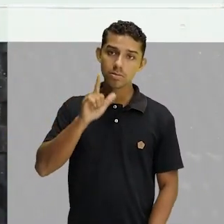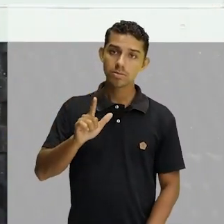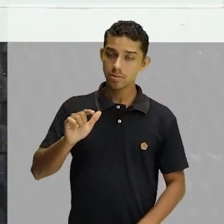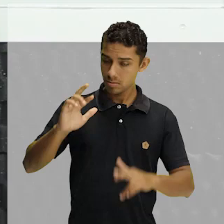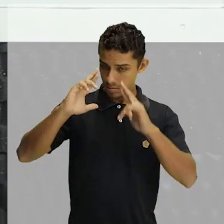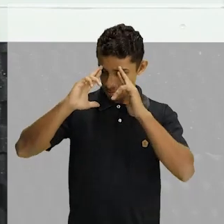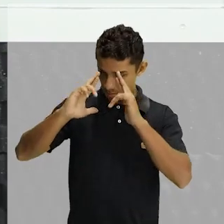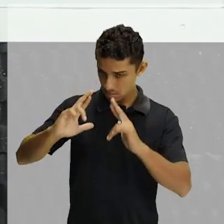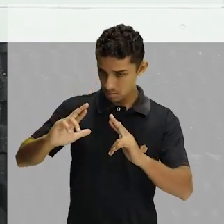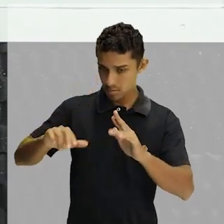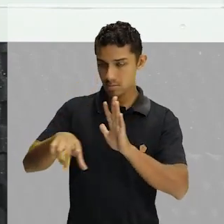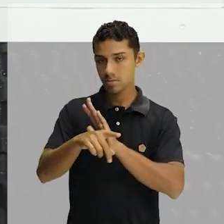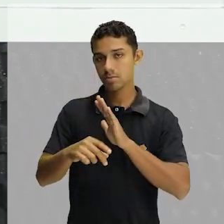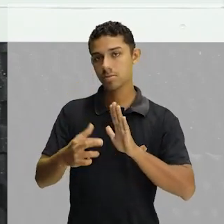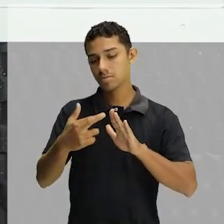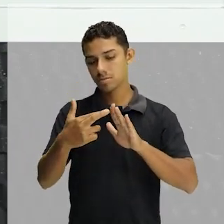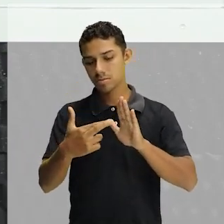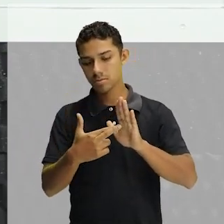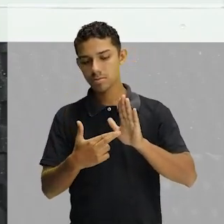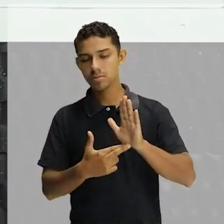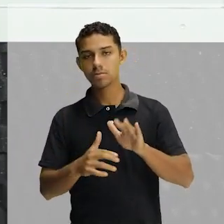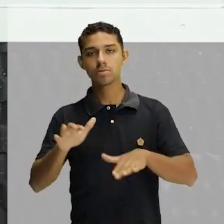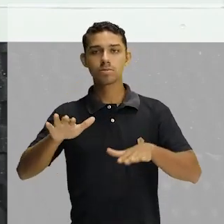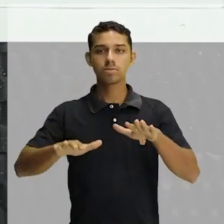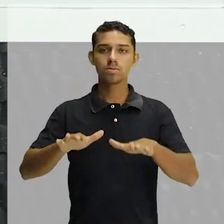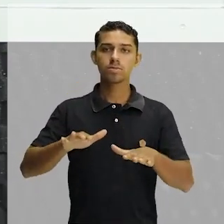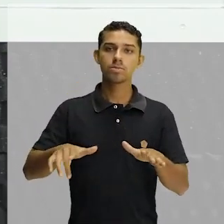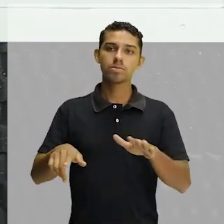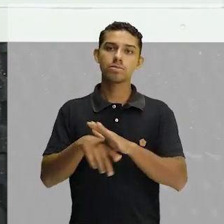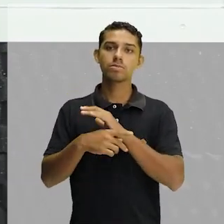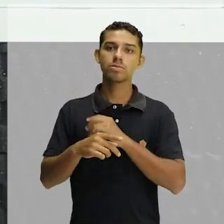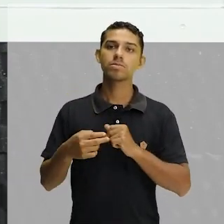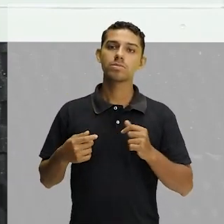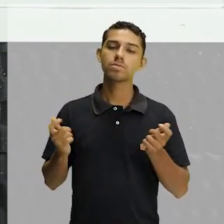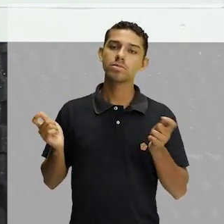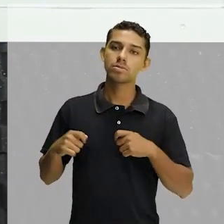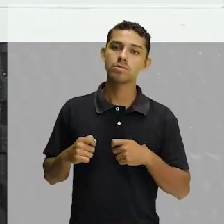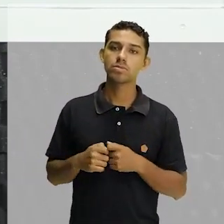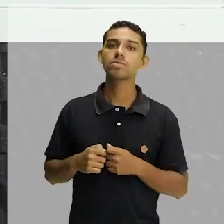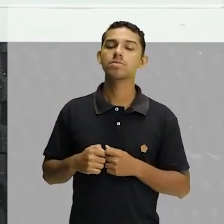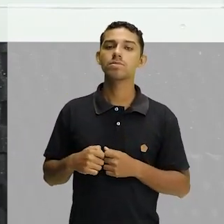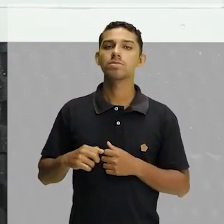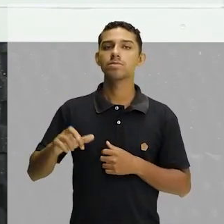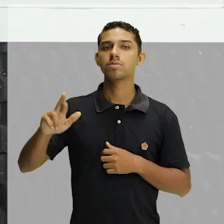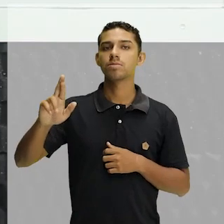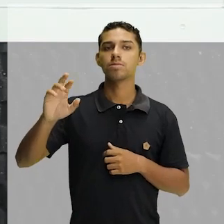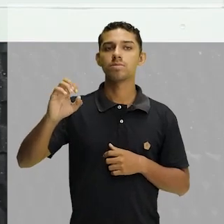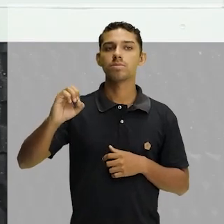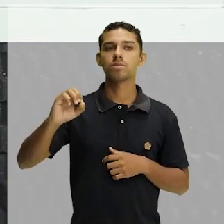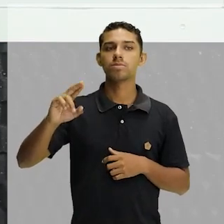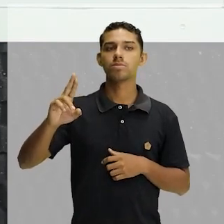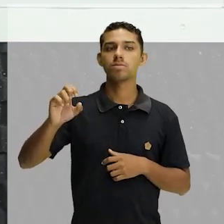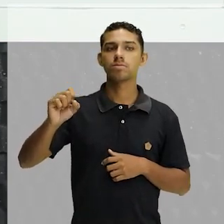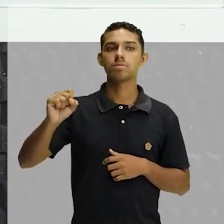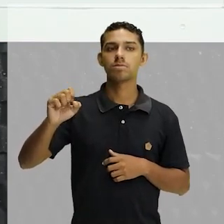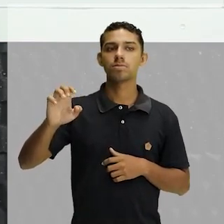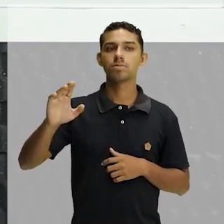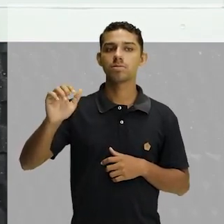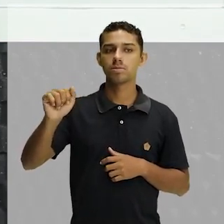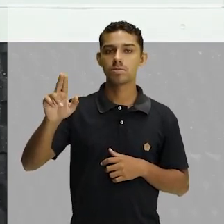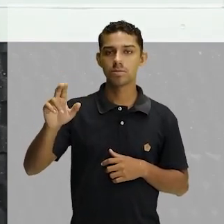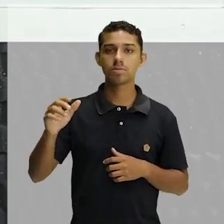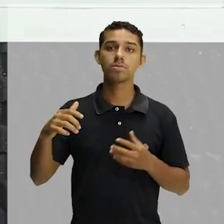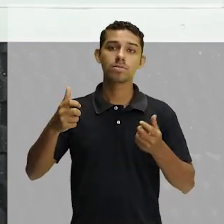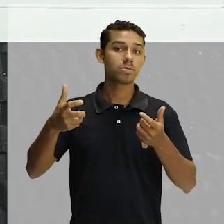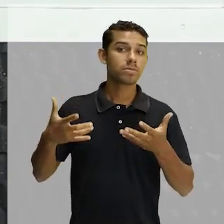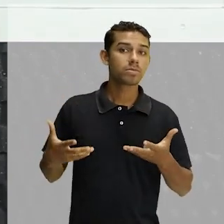respeitar determinadas normas, determinadas condições e determinados afazeres que em Rousseau são bem peculiares, tá certo? Então,